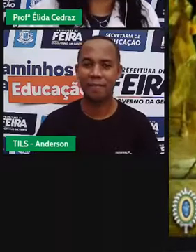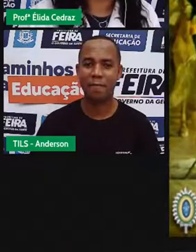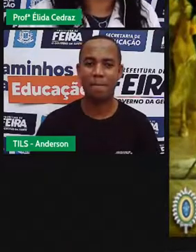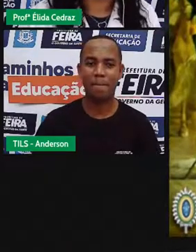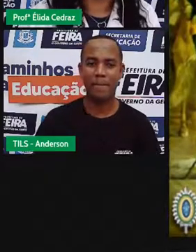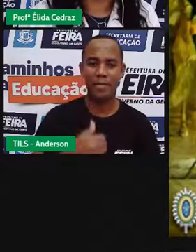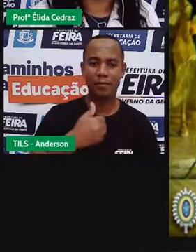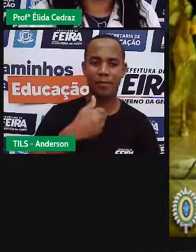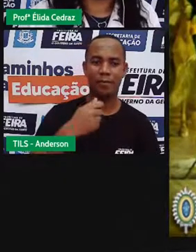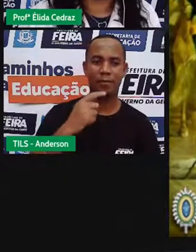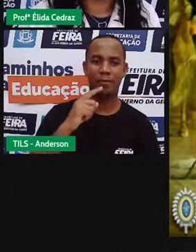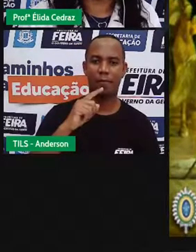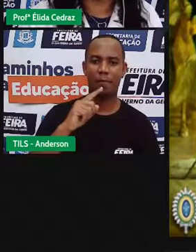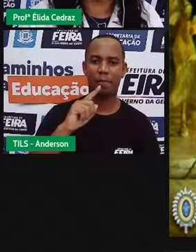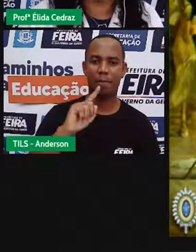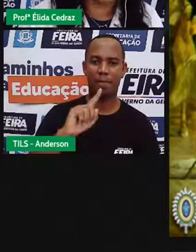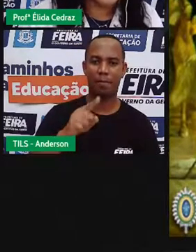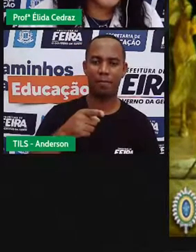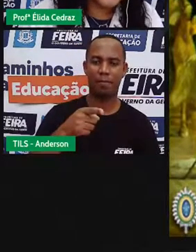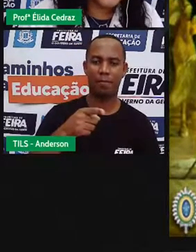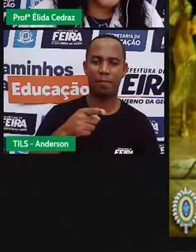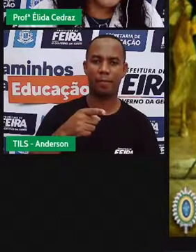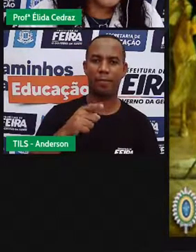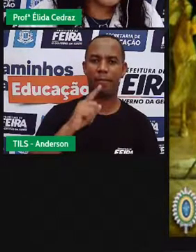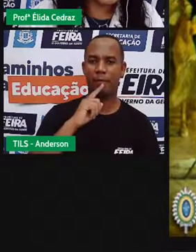1822. Vamos voltar.